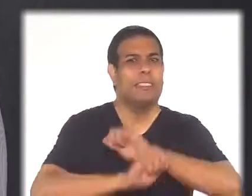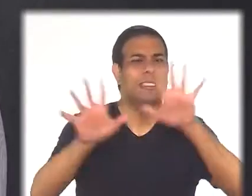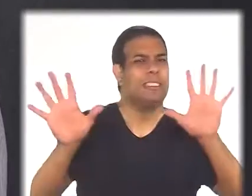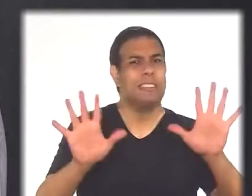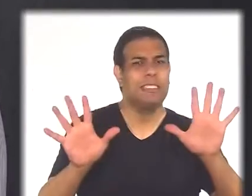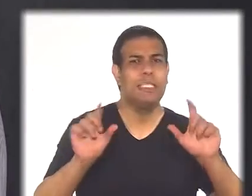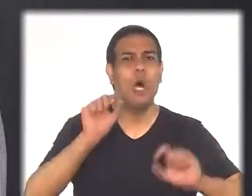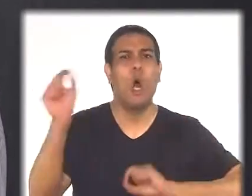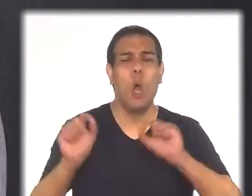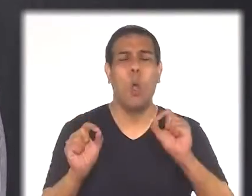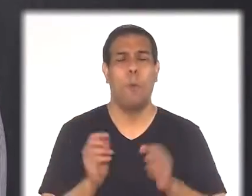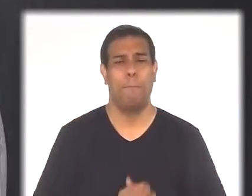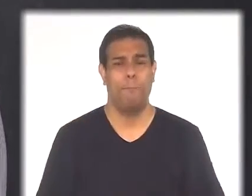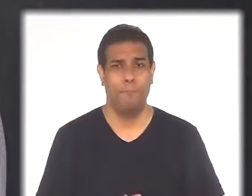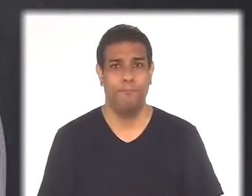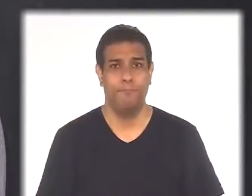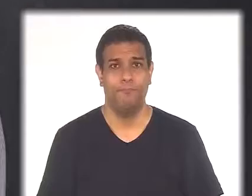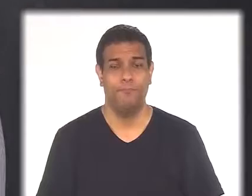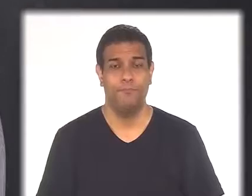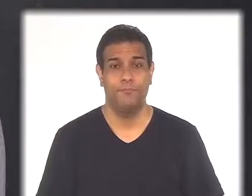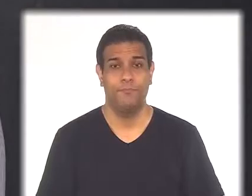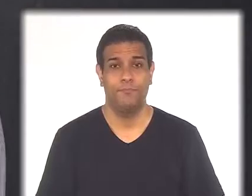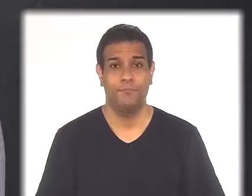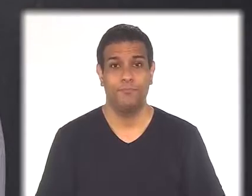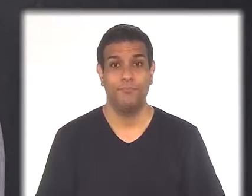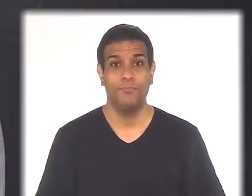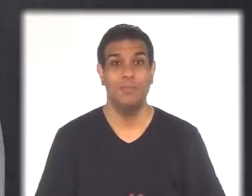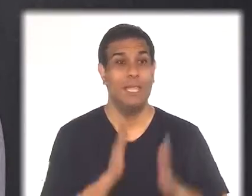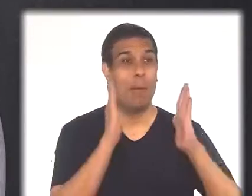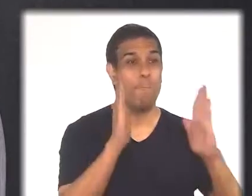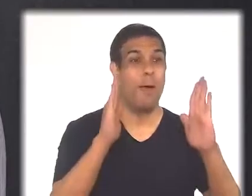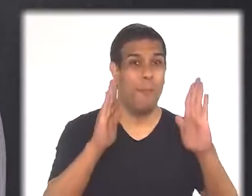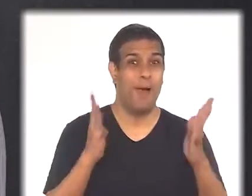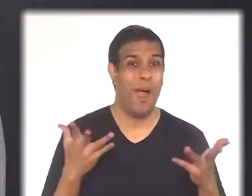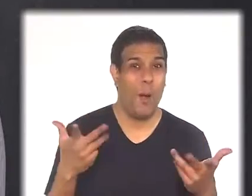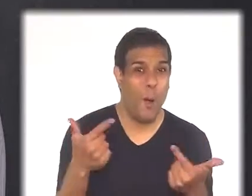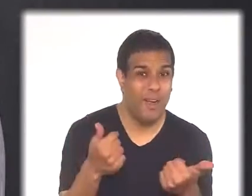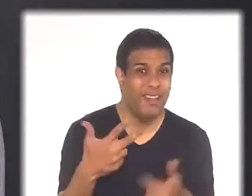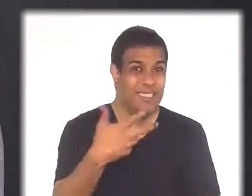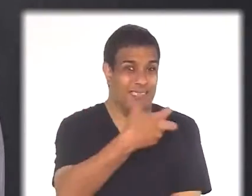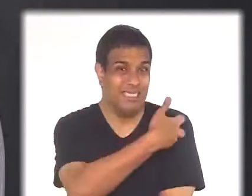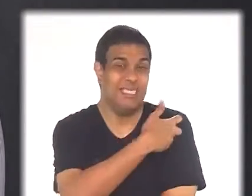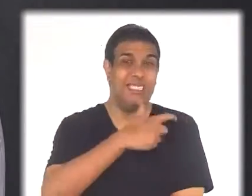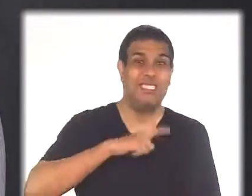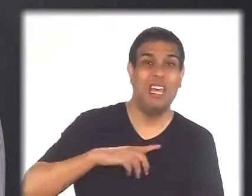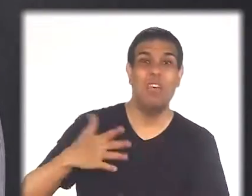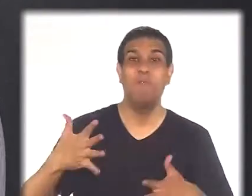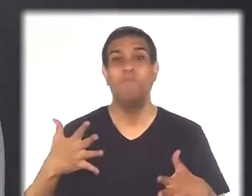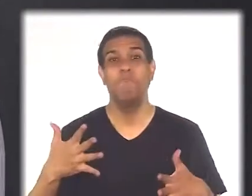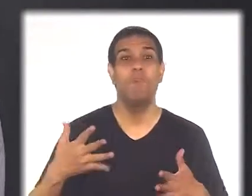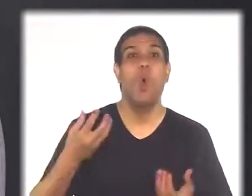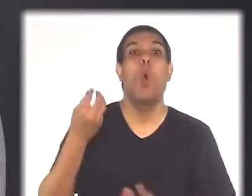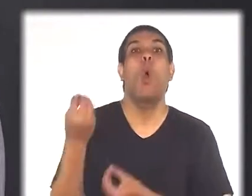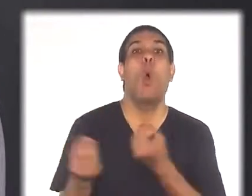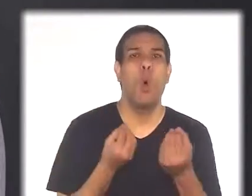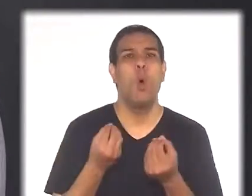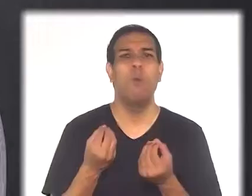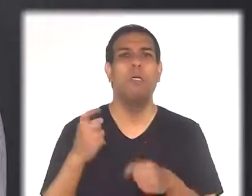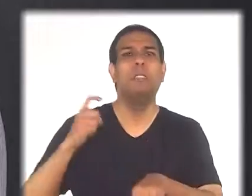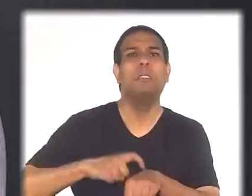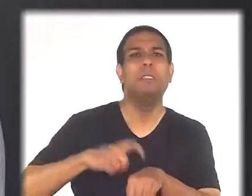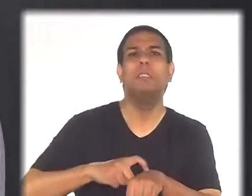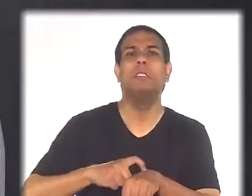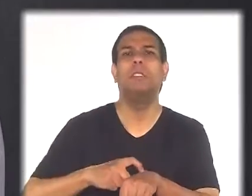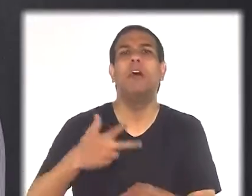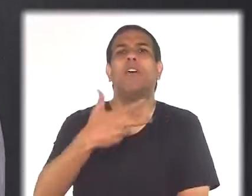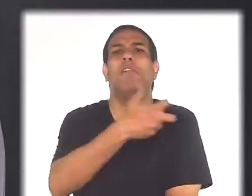dúvidas que ainda não foram esclarecidas em relação à eficácia dessas vacinas. Já se sabe mais ou menos qual